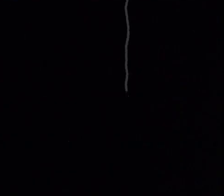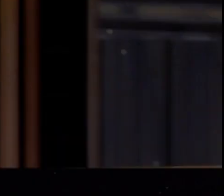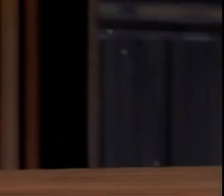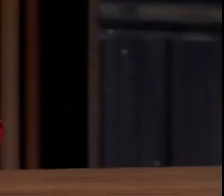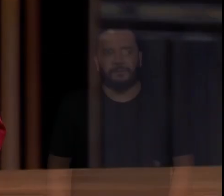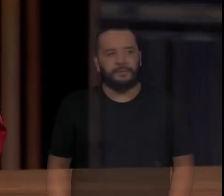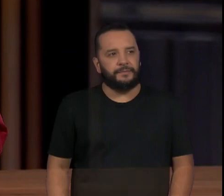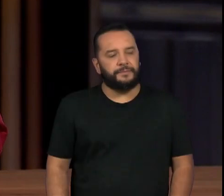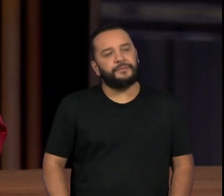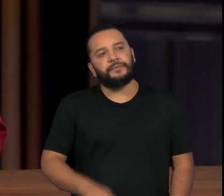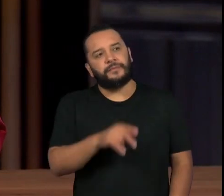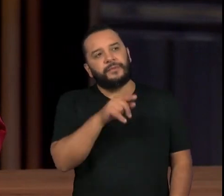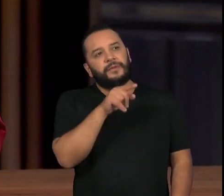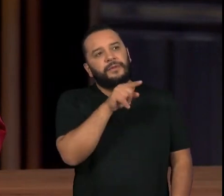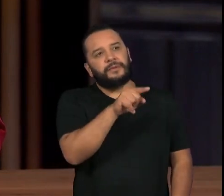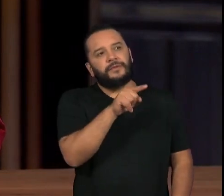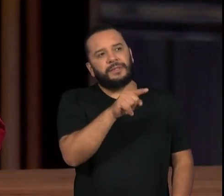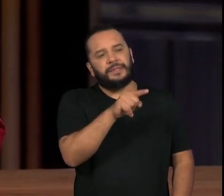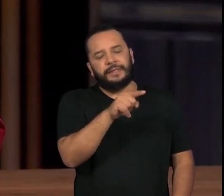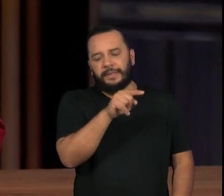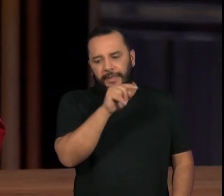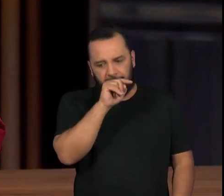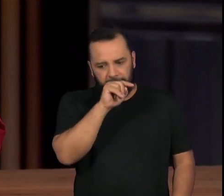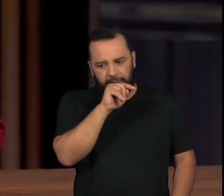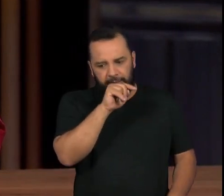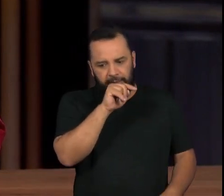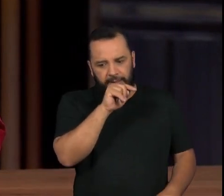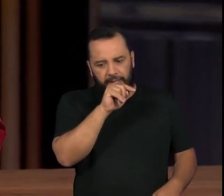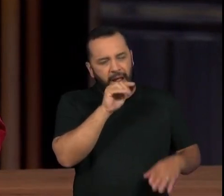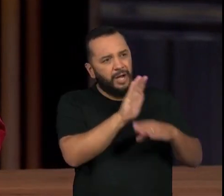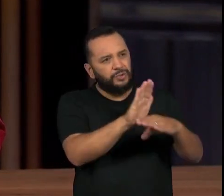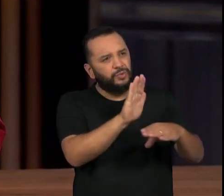O que primeiro te ajudou a alavancar